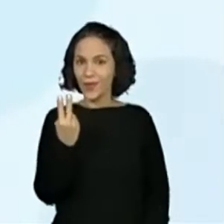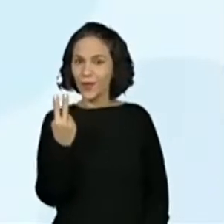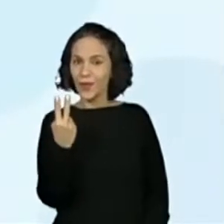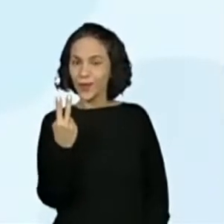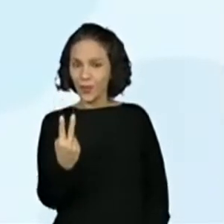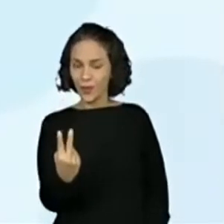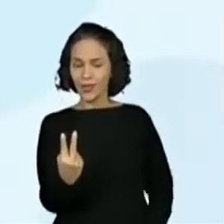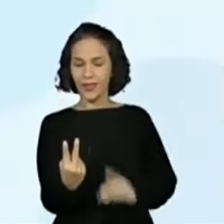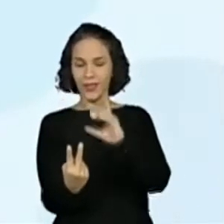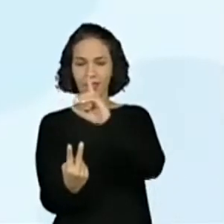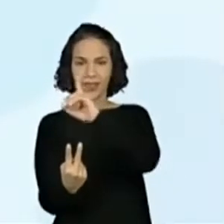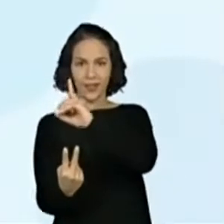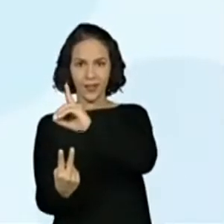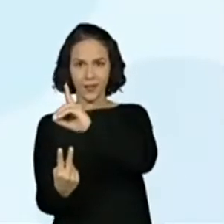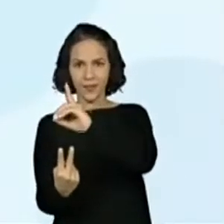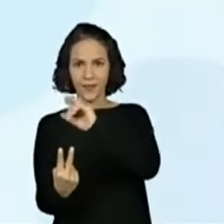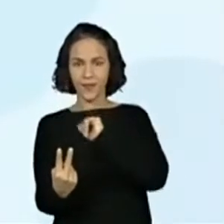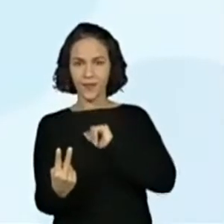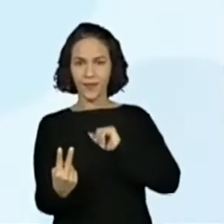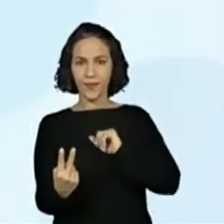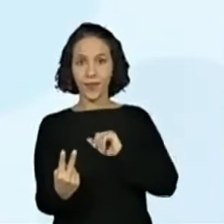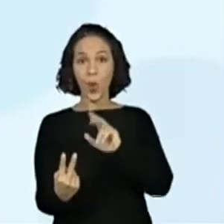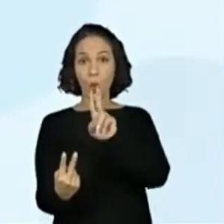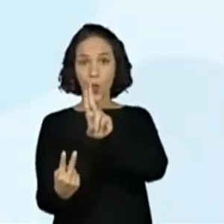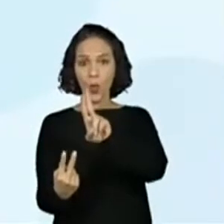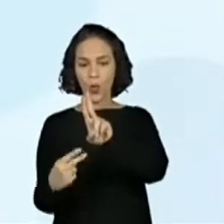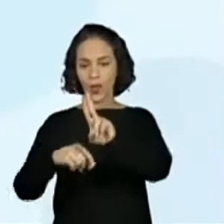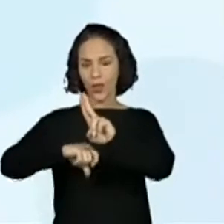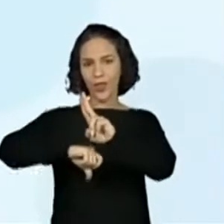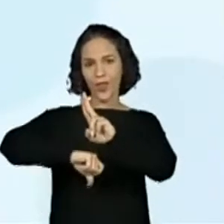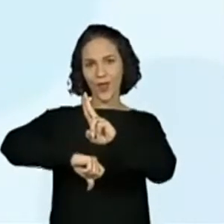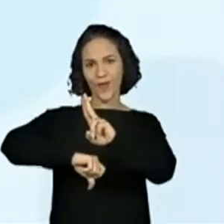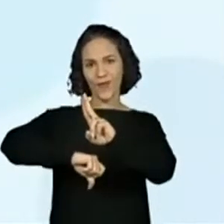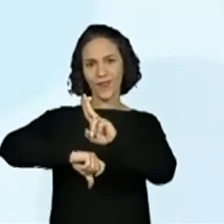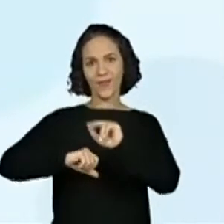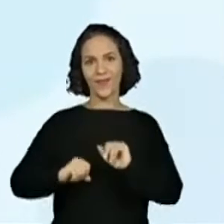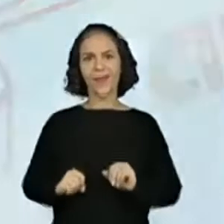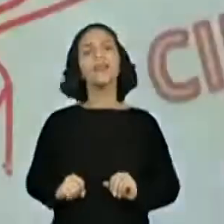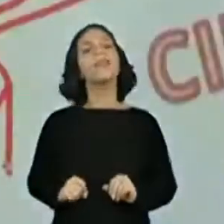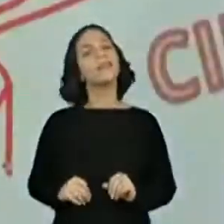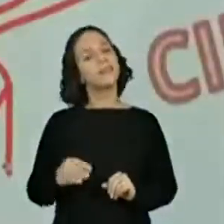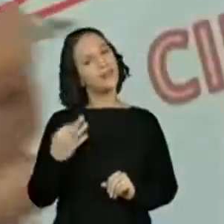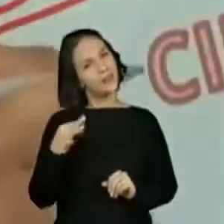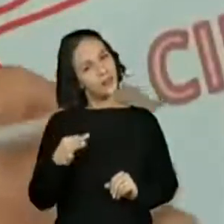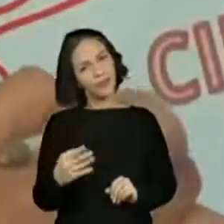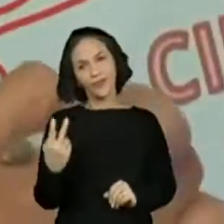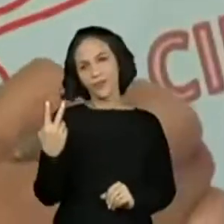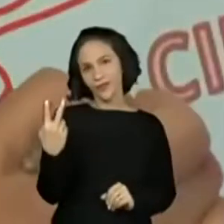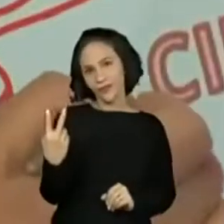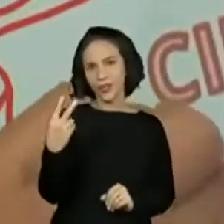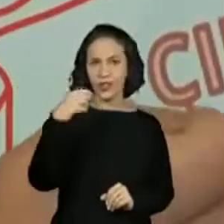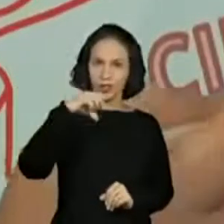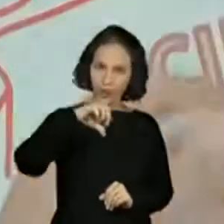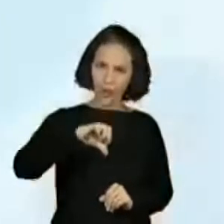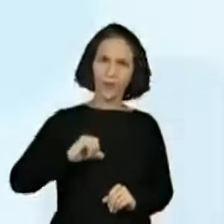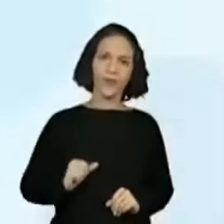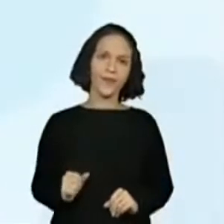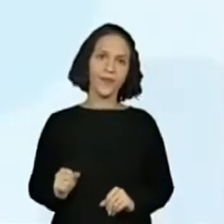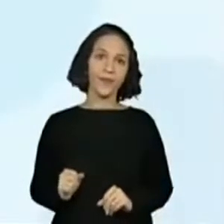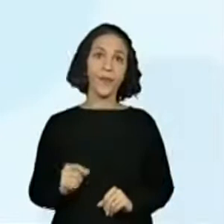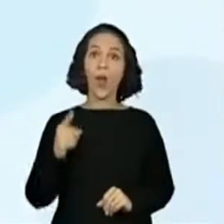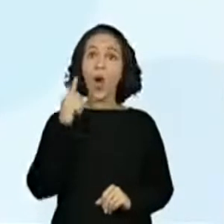da dezena. Isso. E o 9 na posição da unidade. Exatamente. E esse número aqui, olha,